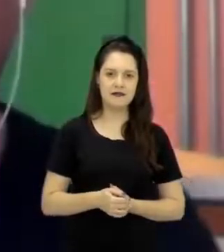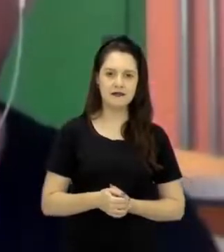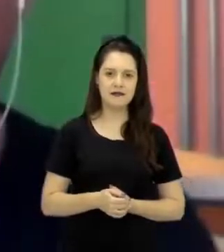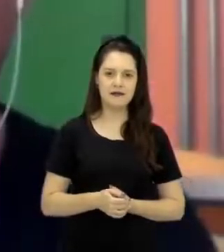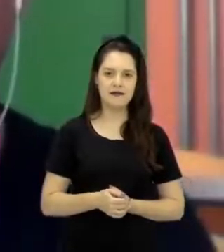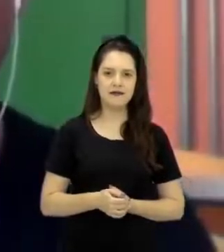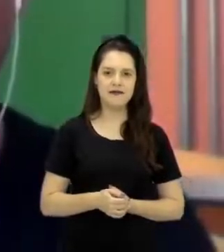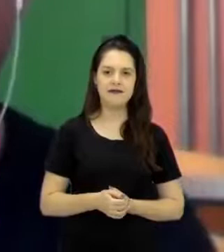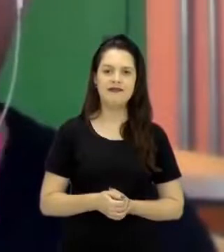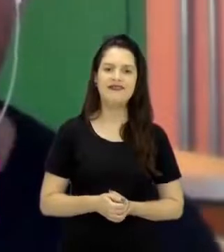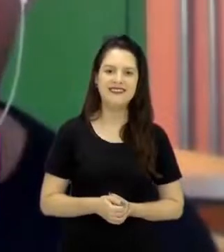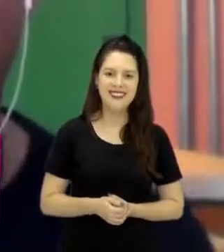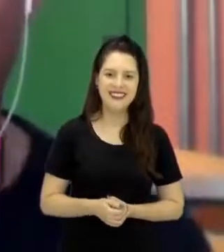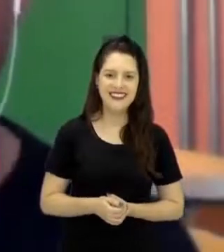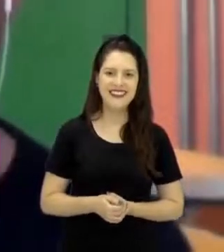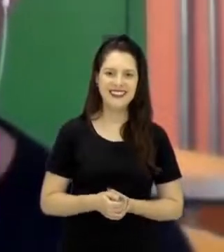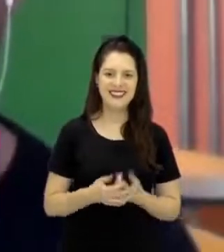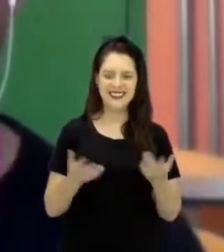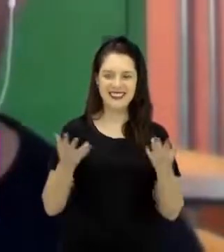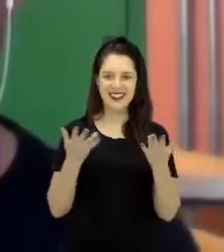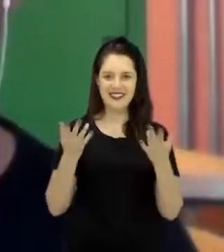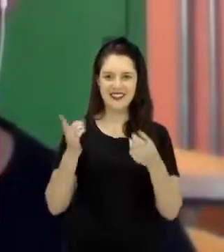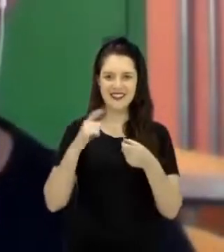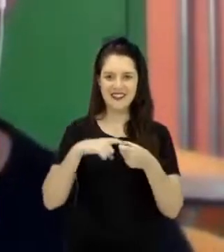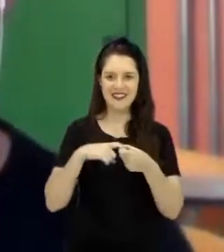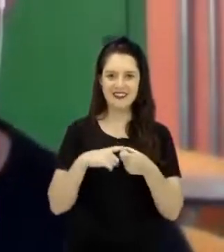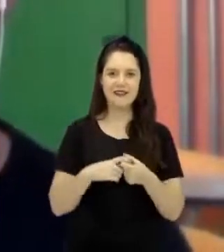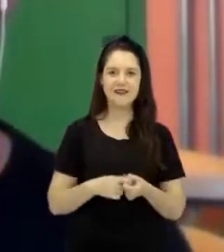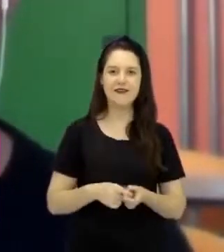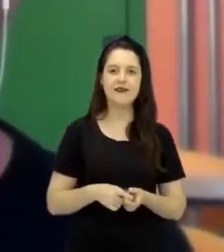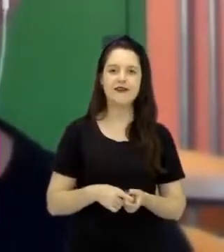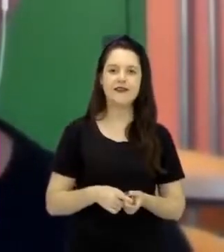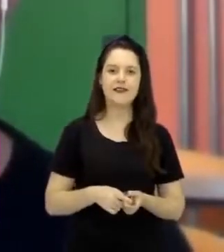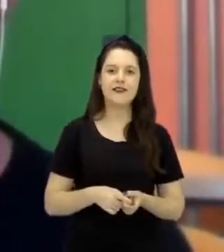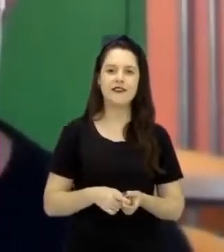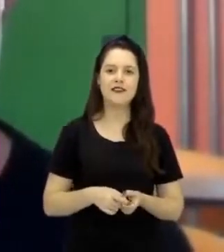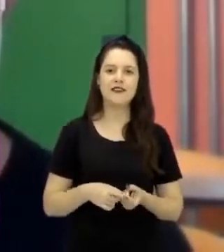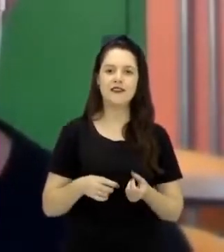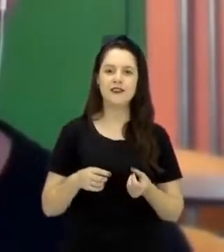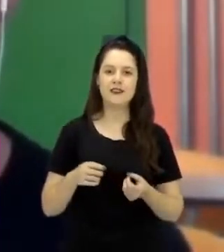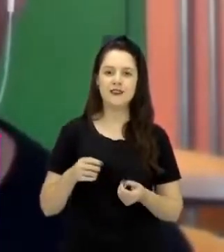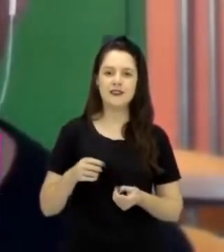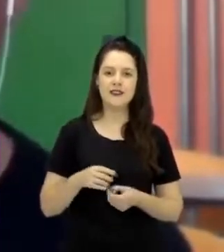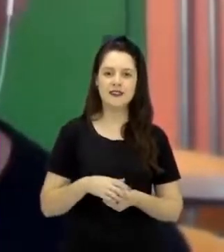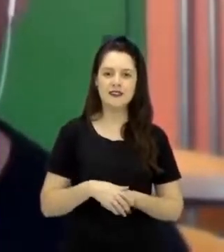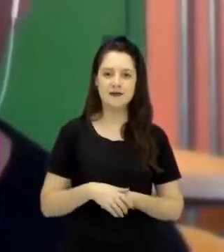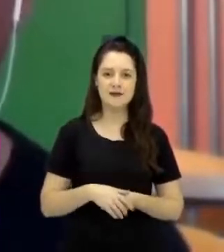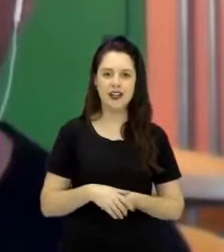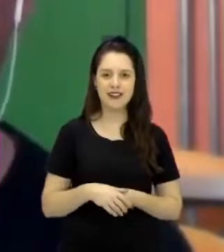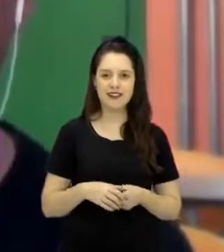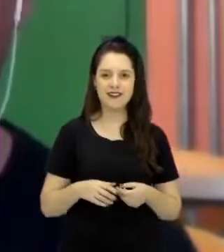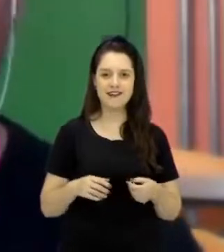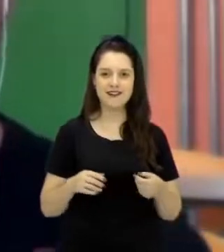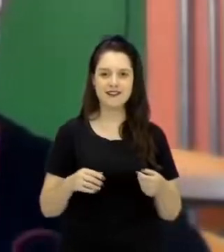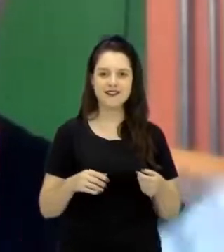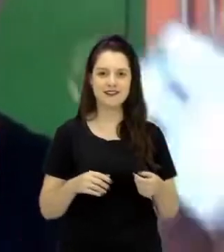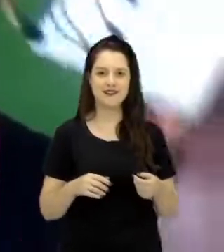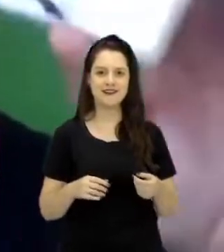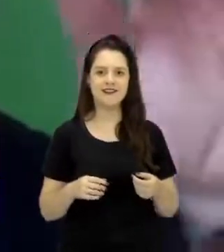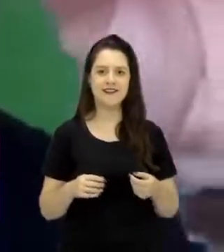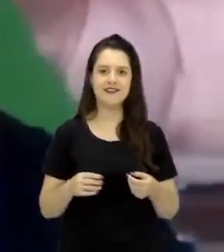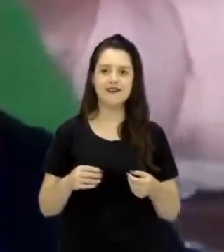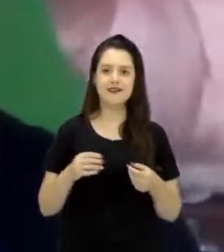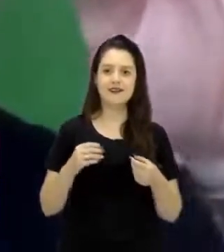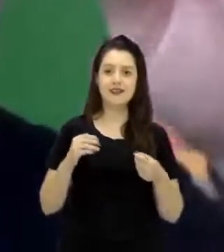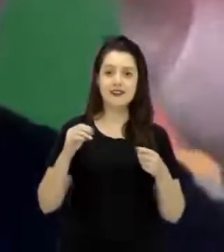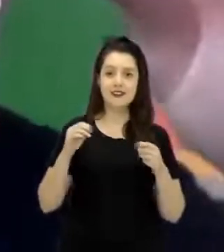Pronto, alô, vamos lá? Aí. Gente, o erro que o professor pegou foi o seguinte, ó, quando nós montamos, nós